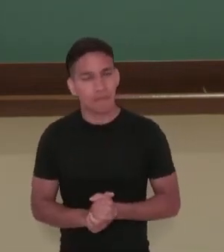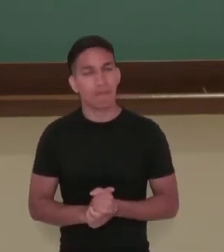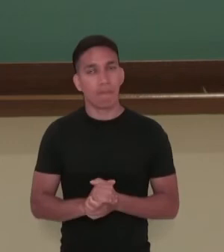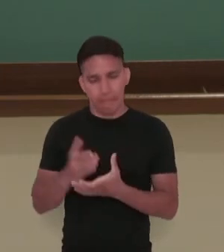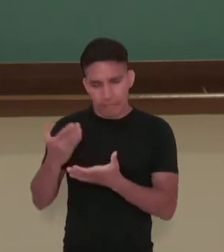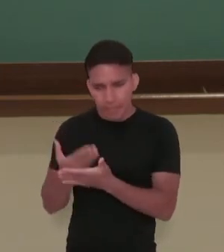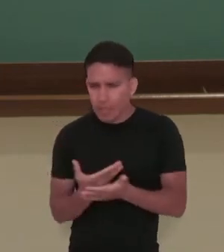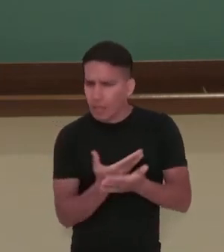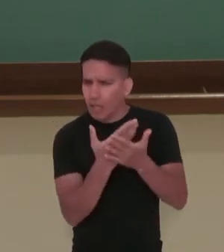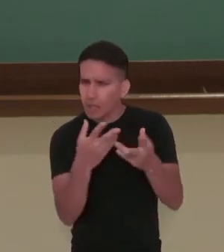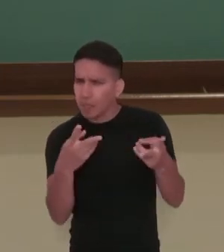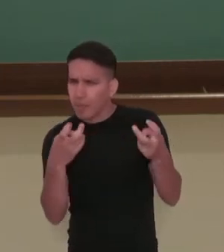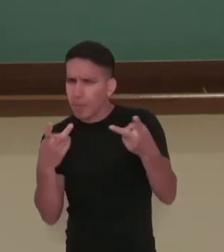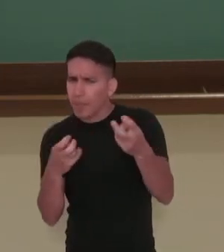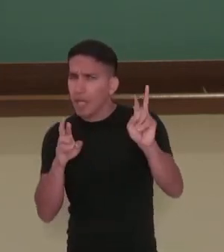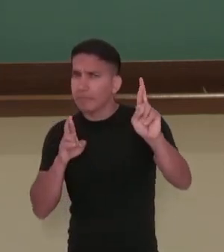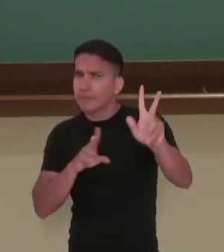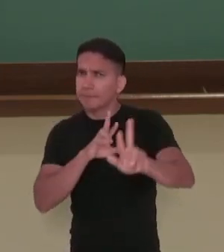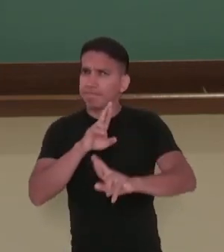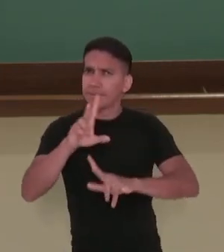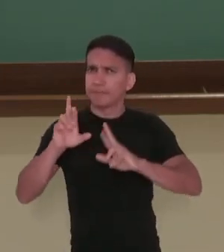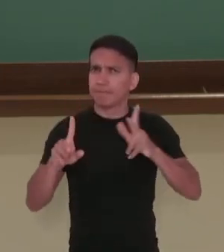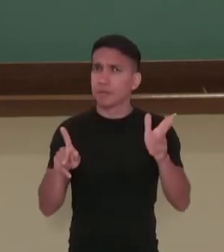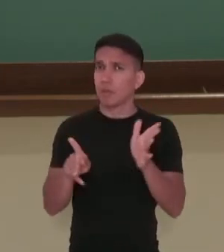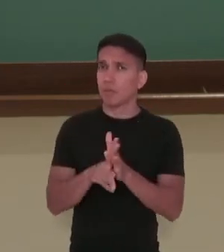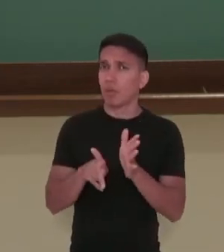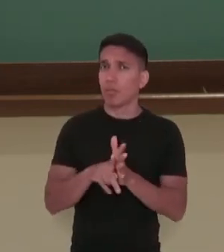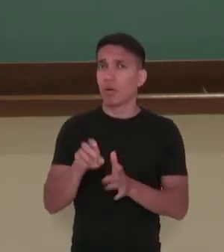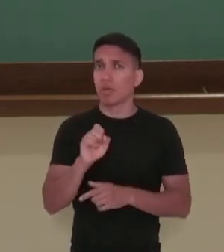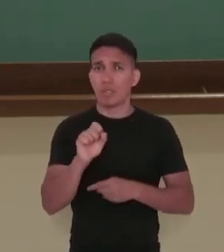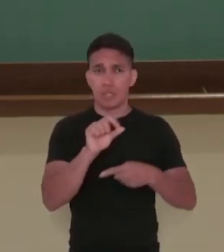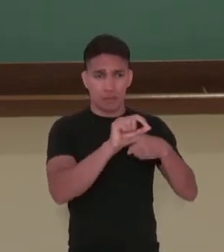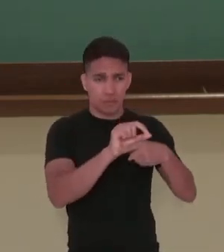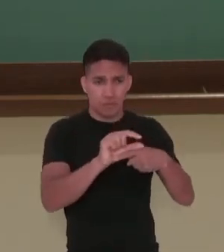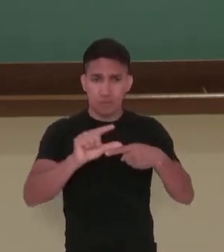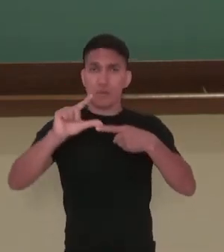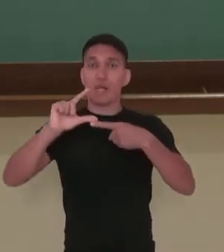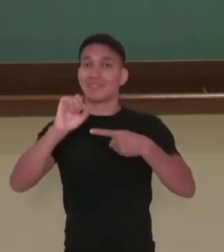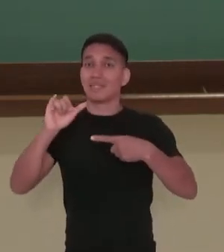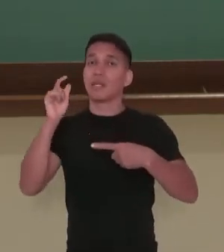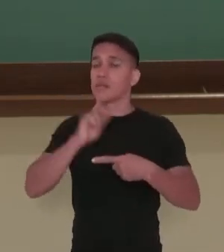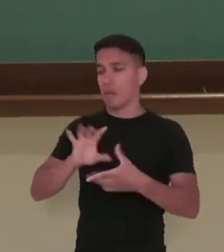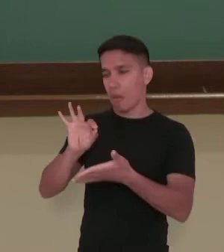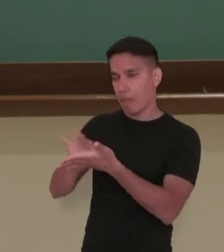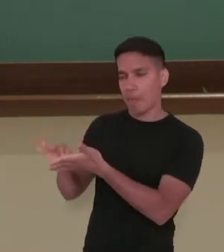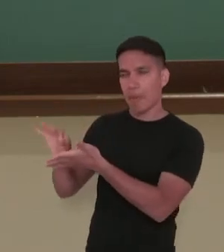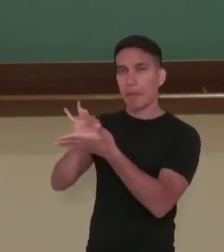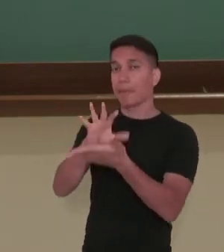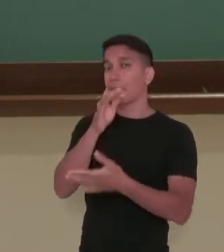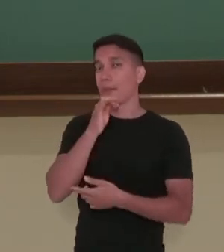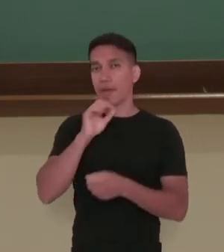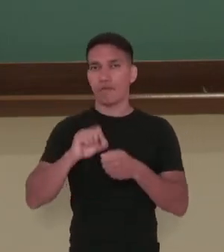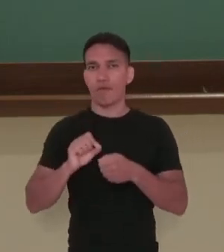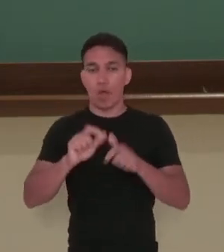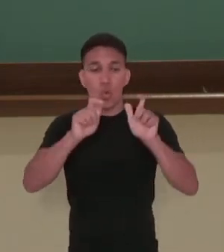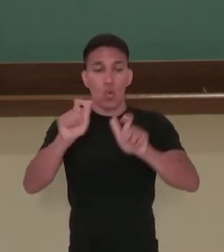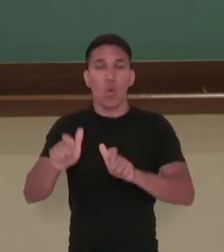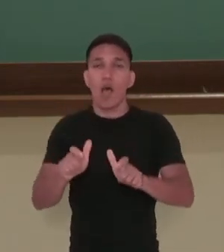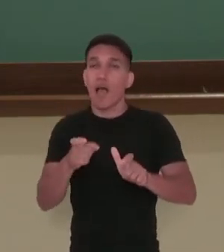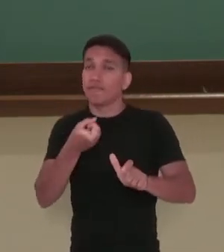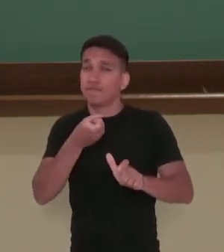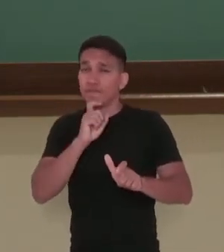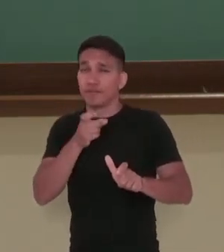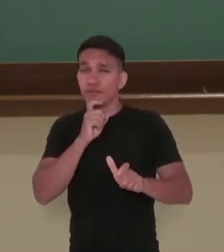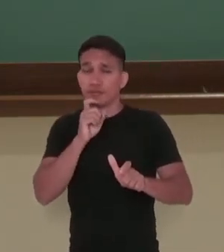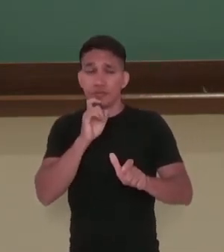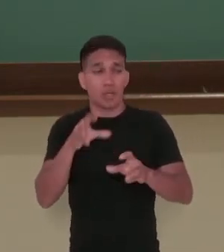dava diferença de escala se eu tinha um mapa. Eu produzi um mapa num lugar, por exemplo, frio, e fui para um